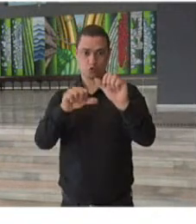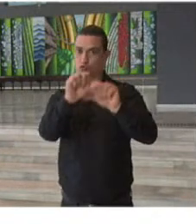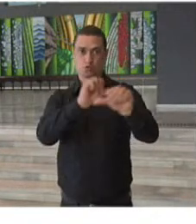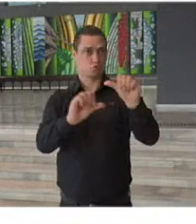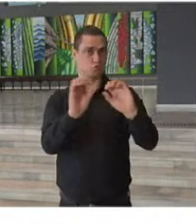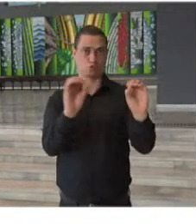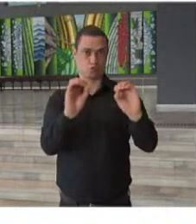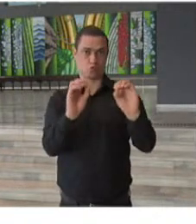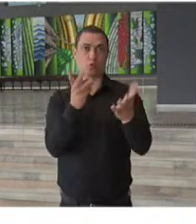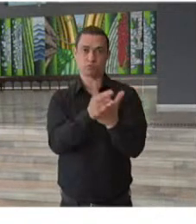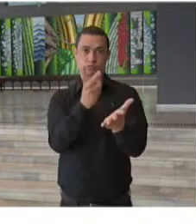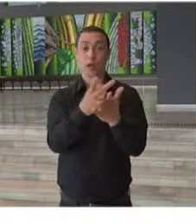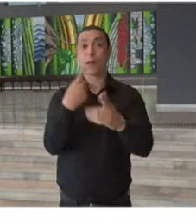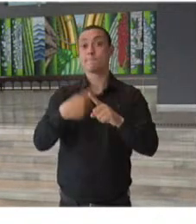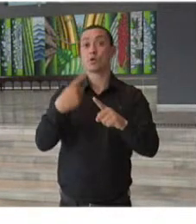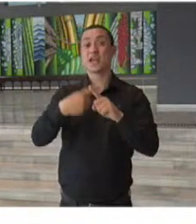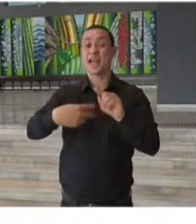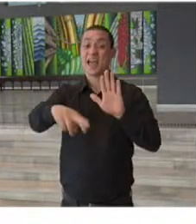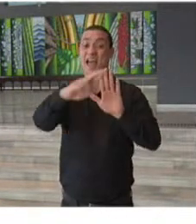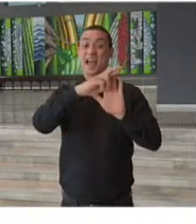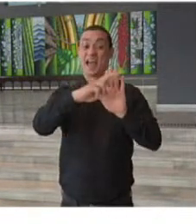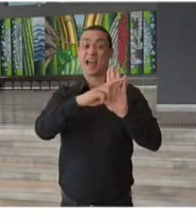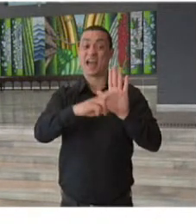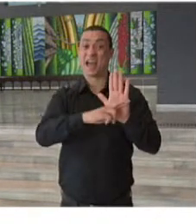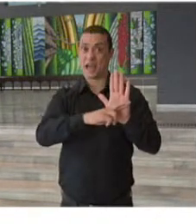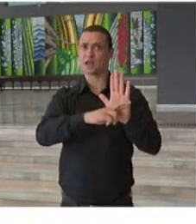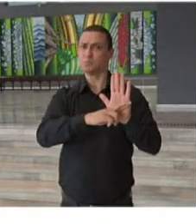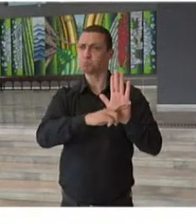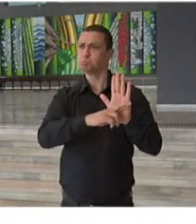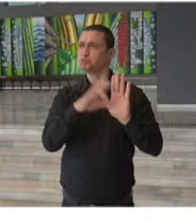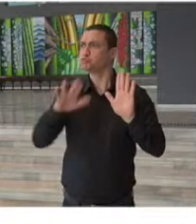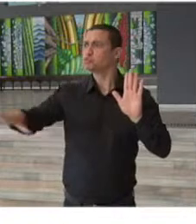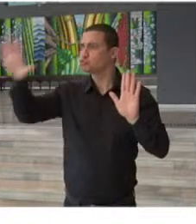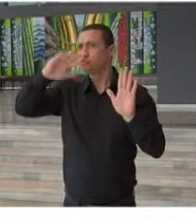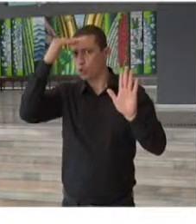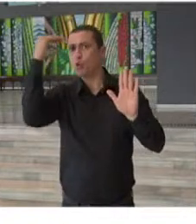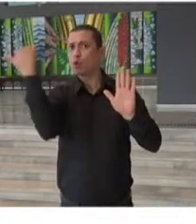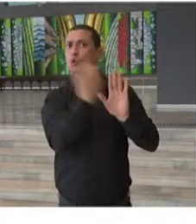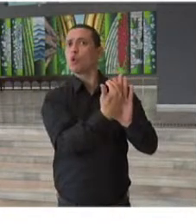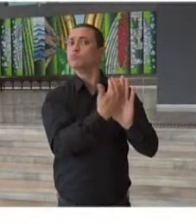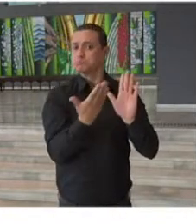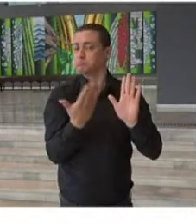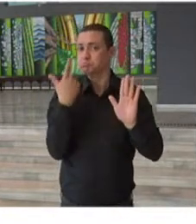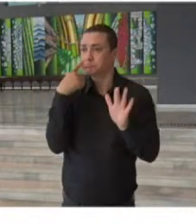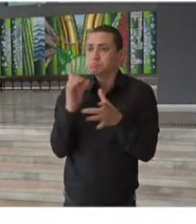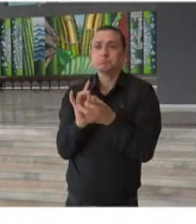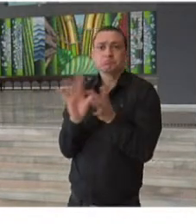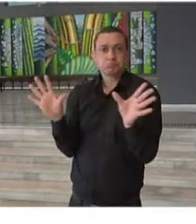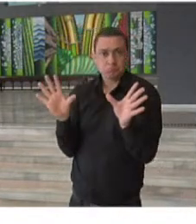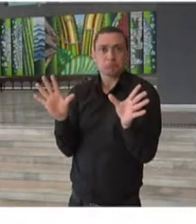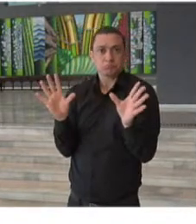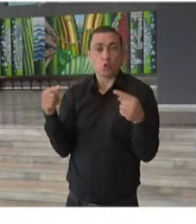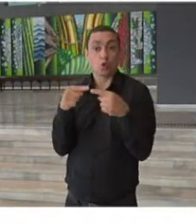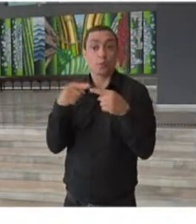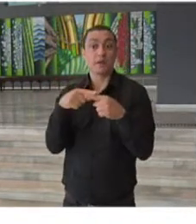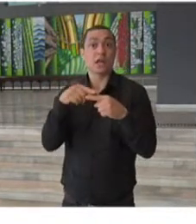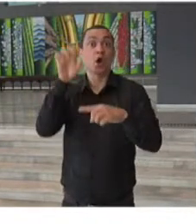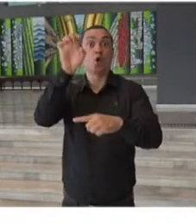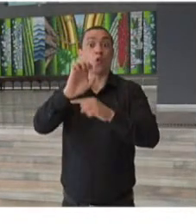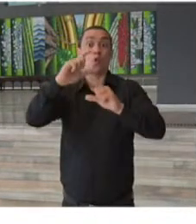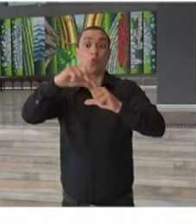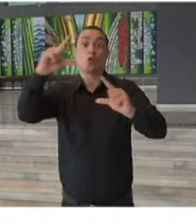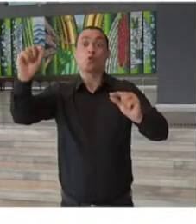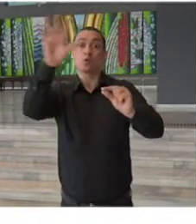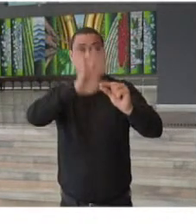de outubro, porque as condicionalidades até o momento estão cumpridas, portanto, a autorização de nível de estado